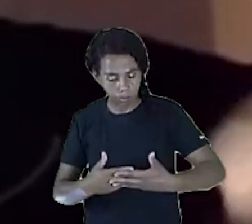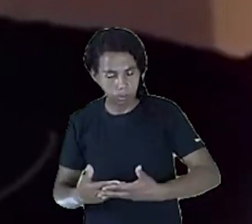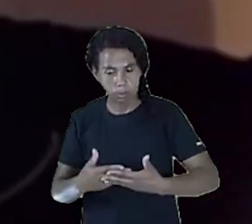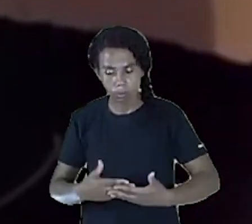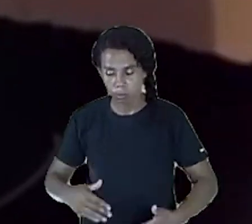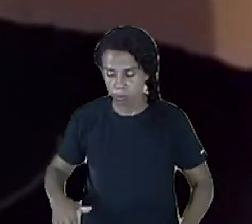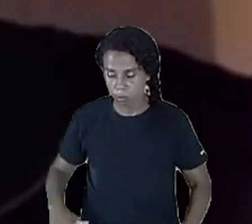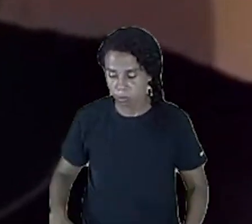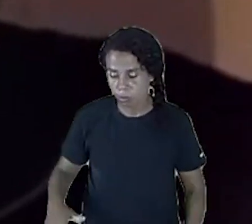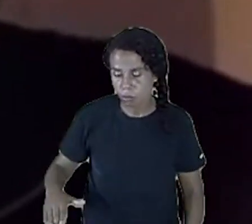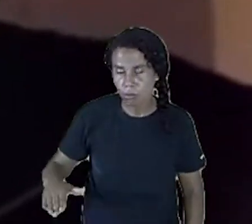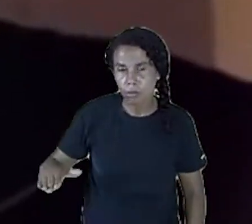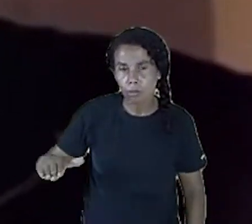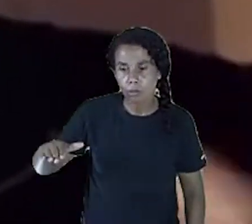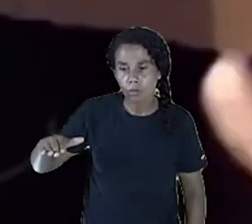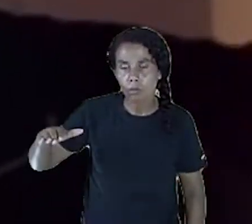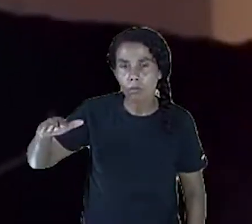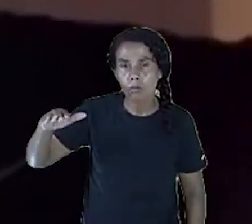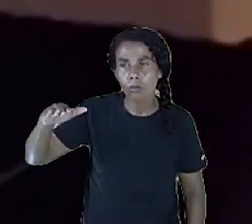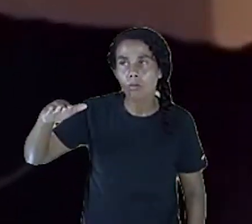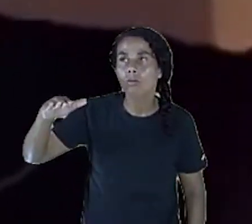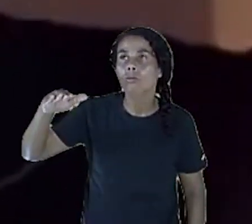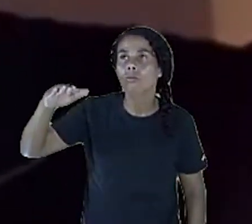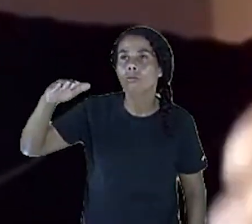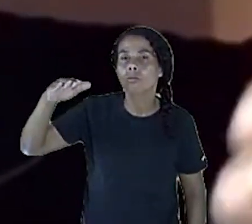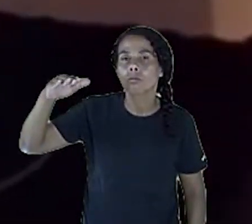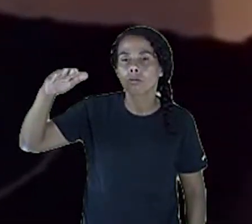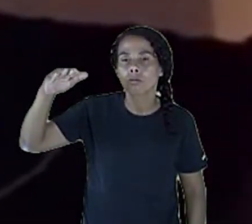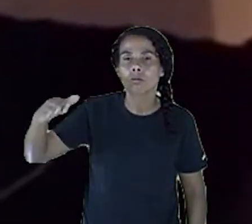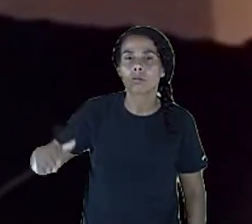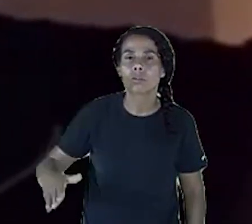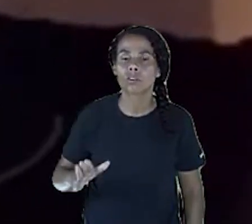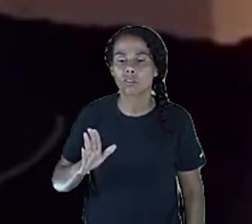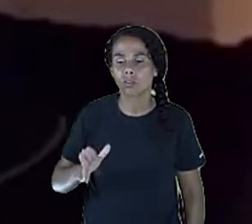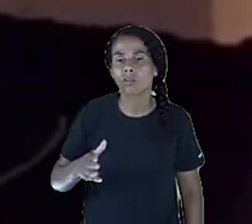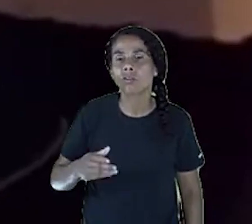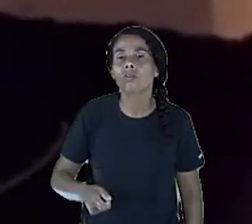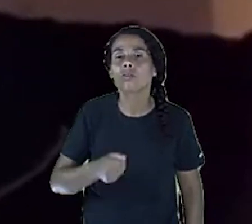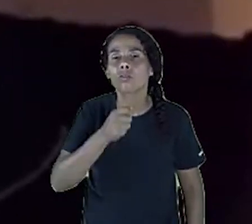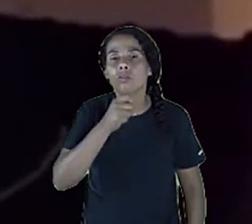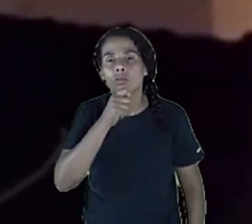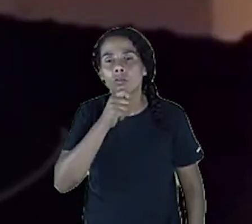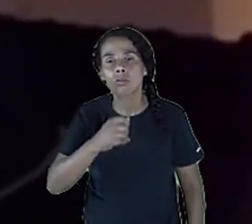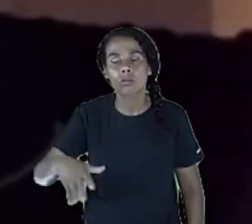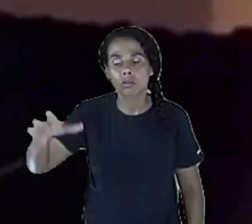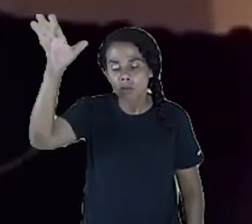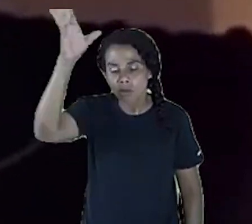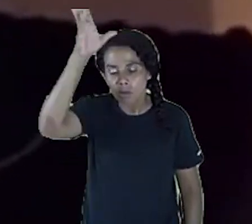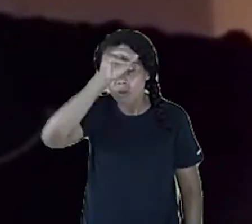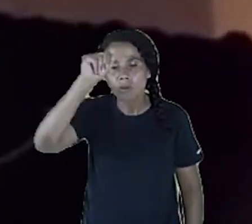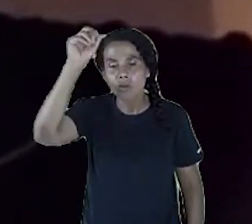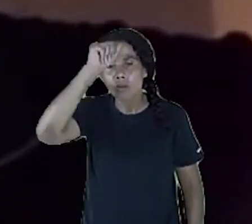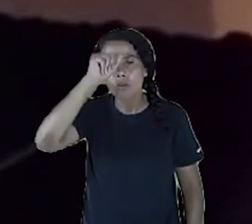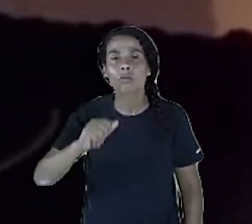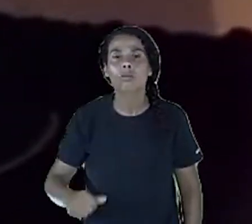das palavras das pessoas que me cercavam, até ali, até chegar na porta da casa, até pegar o